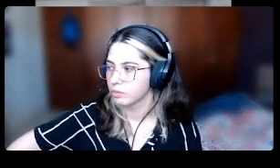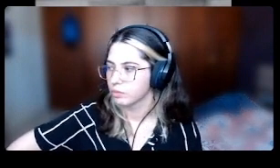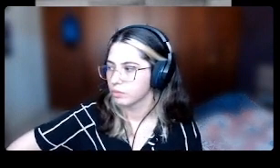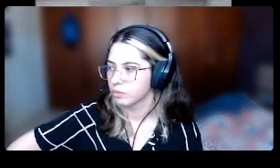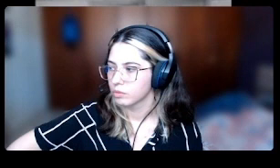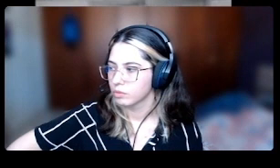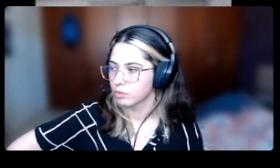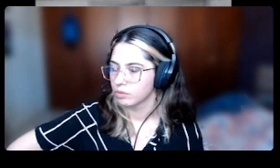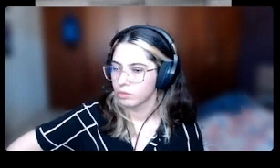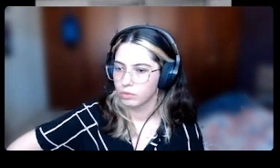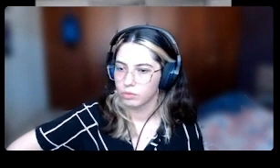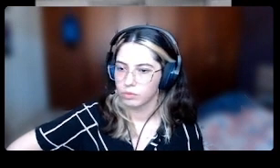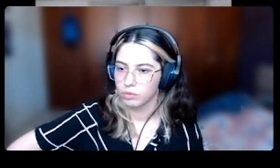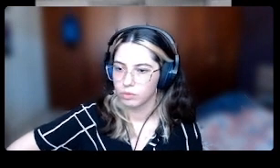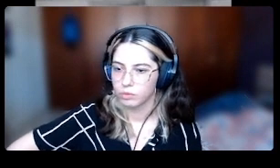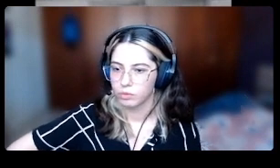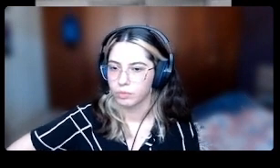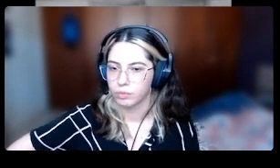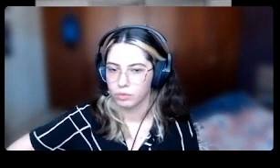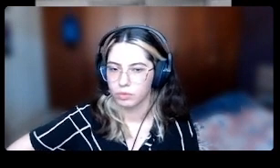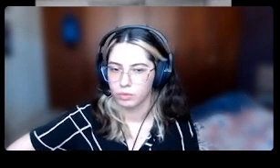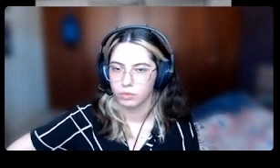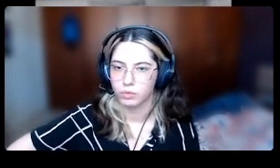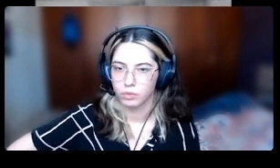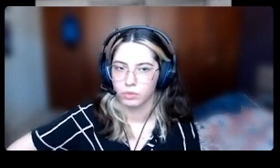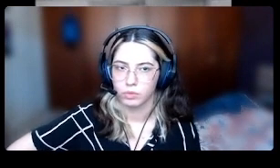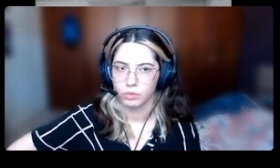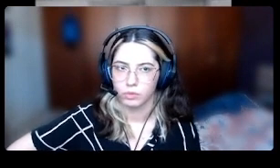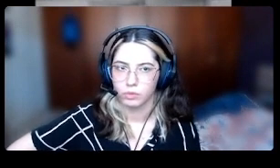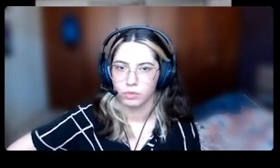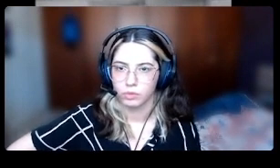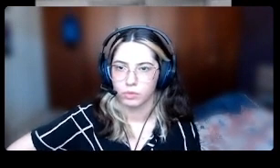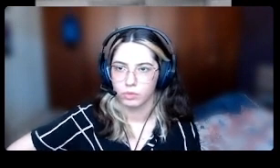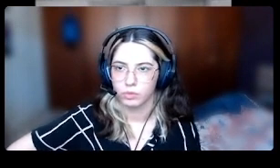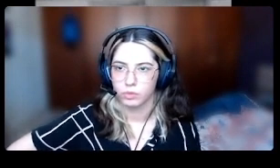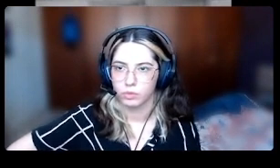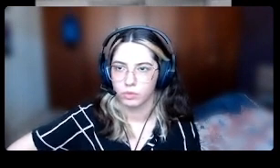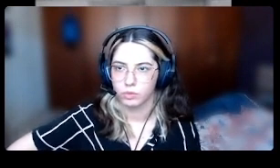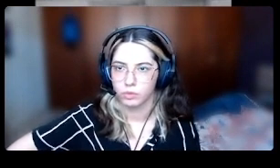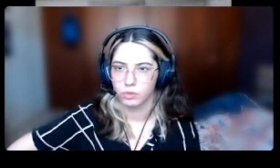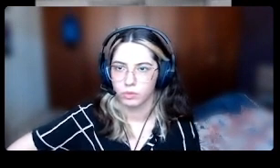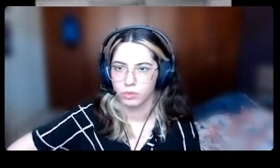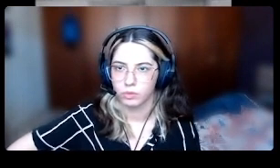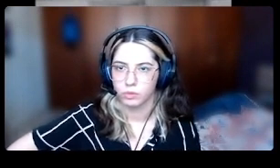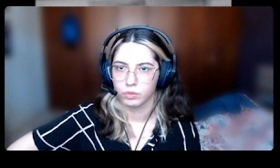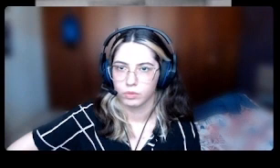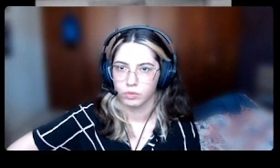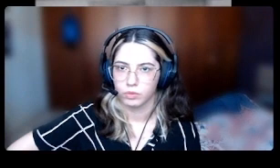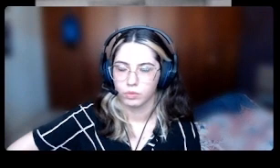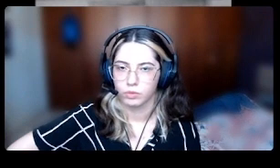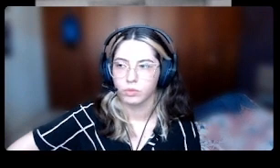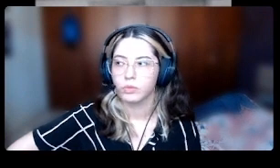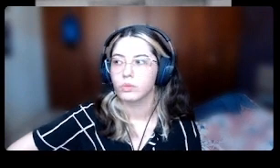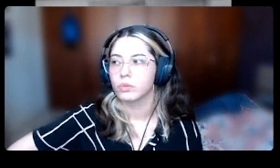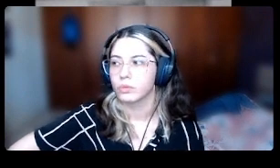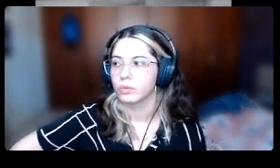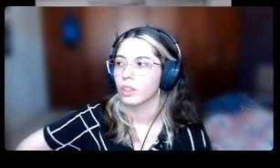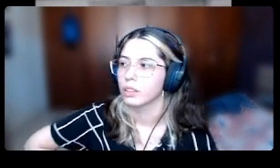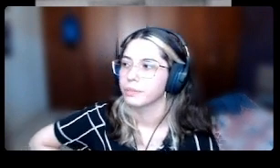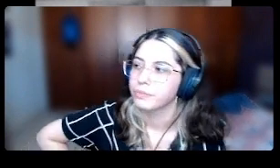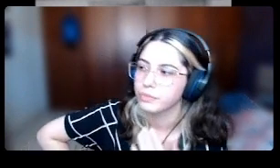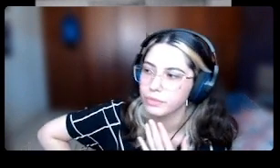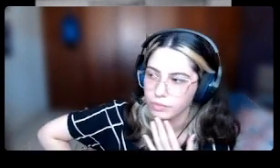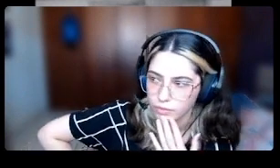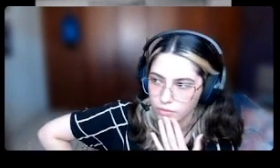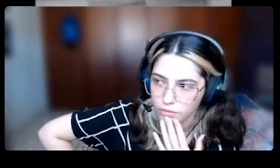E um menor desempenho comparado com eucaliptos grandes. Aí agora tem mais alguns resultados de resistência da linha de cola para o adesivo